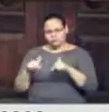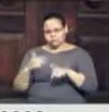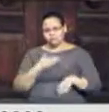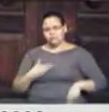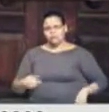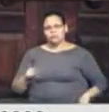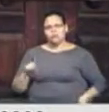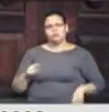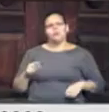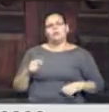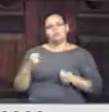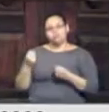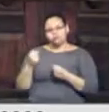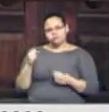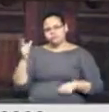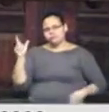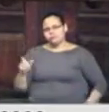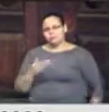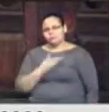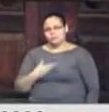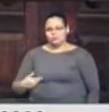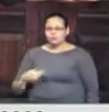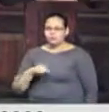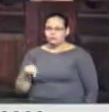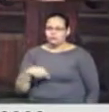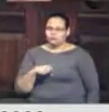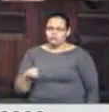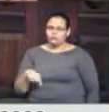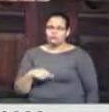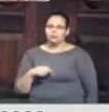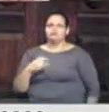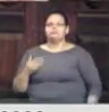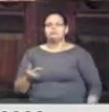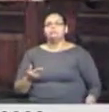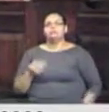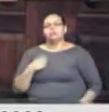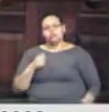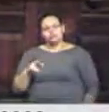Executivo. Então, essa é a nossa posição e as nossas considerações, senhor presidente.